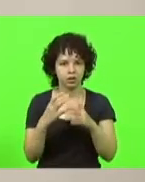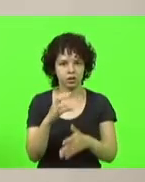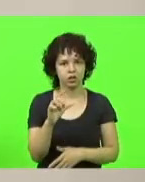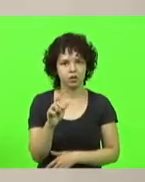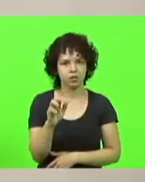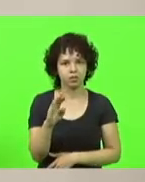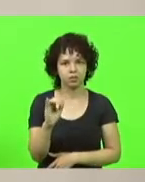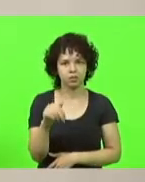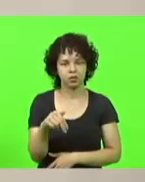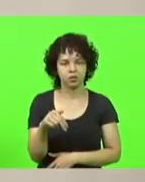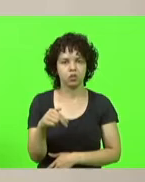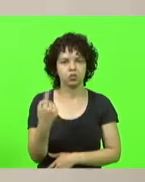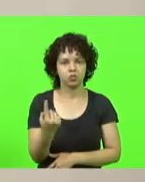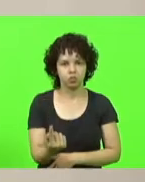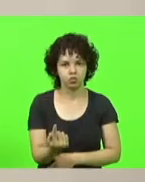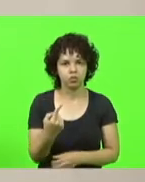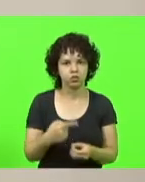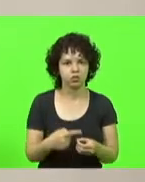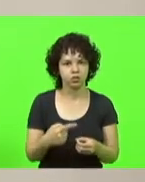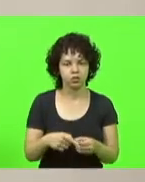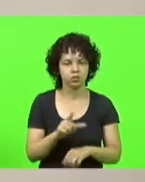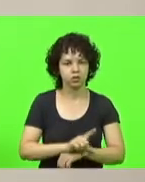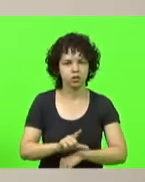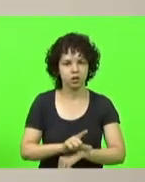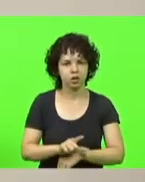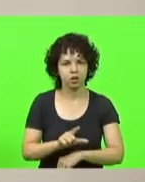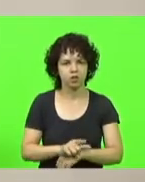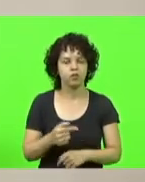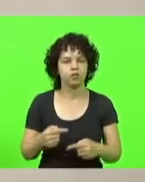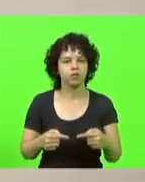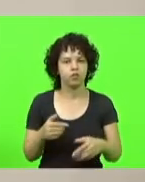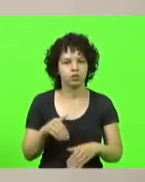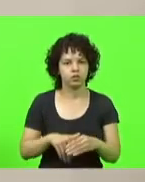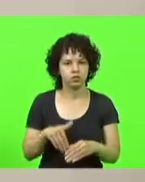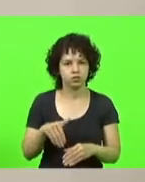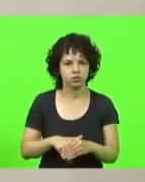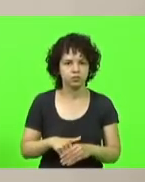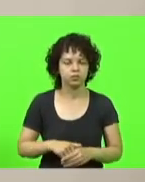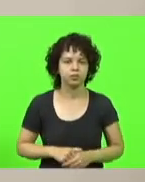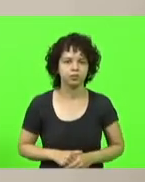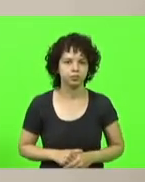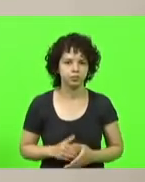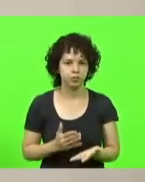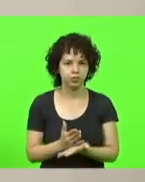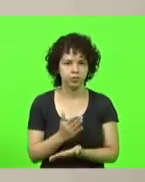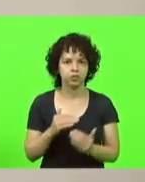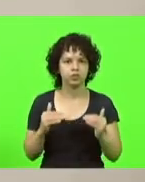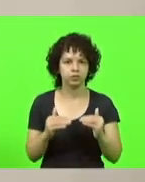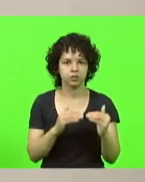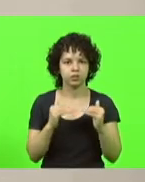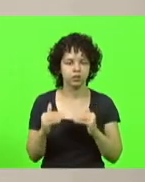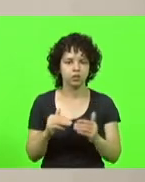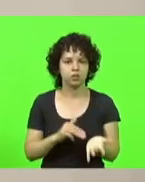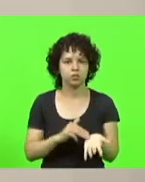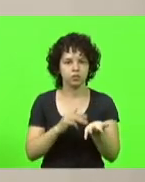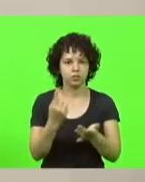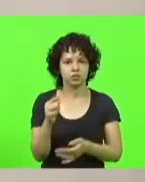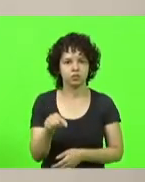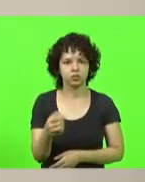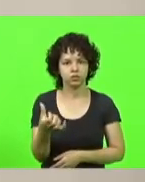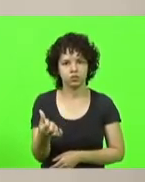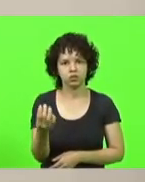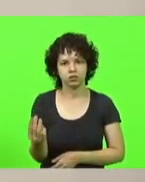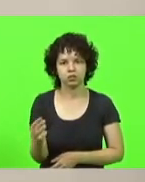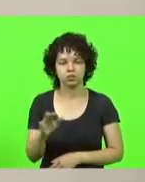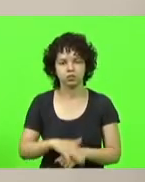discussão. Não havendo quem queira discutir, em votação. Deputados que aprovam, permaneçam como se encontram. Aprovado por unanimidade. Moção 1163, autor